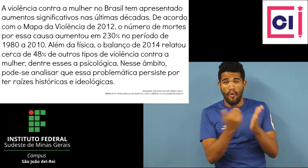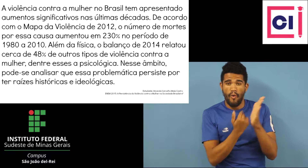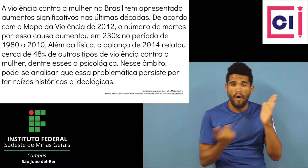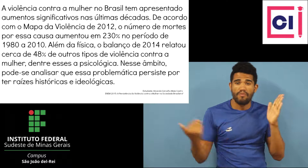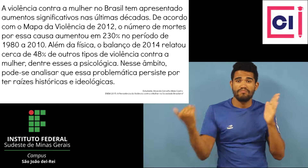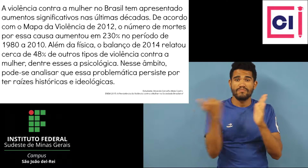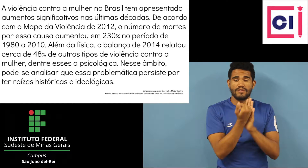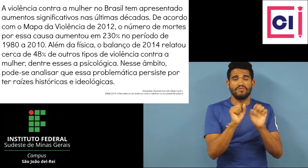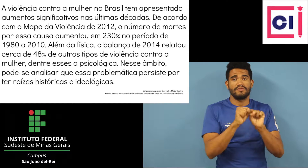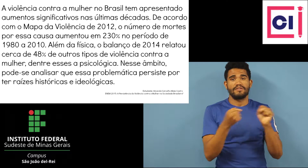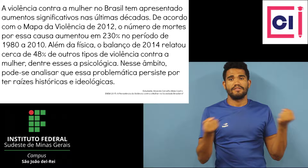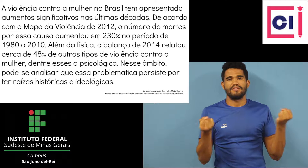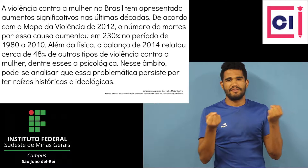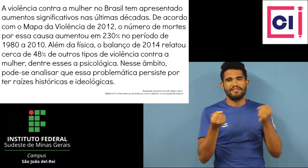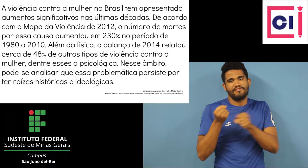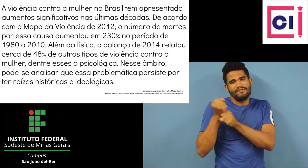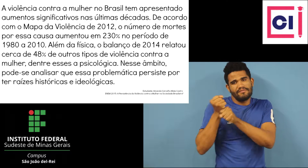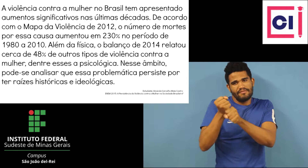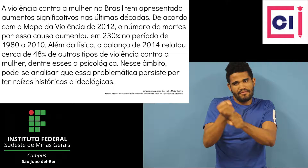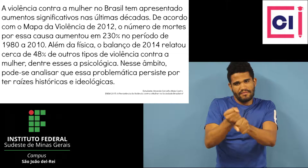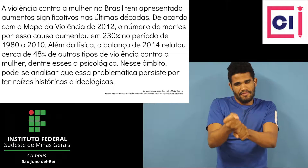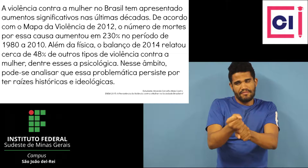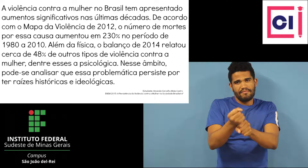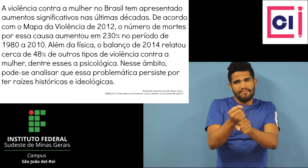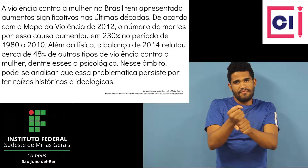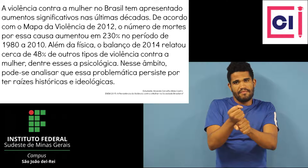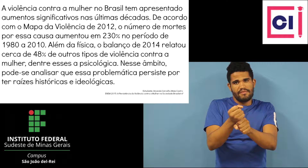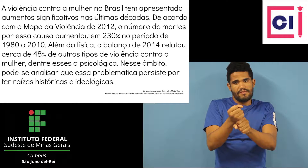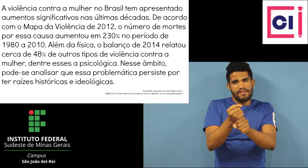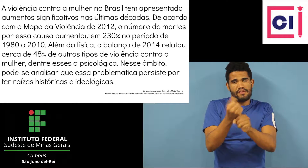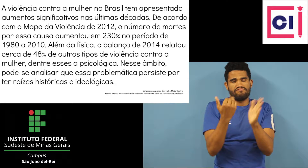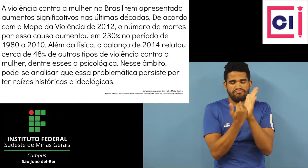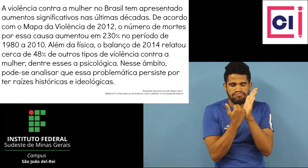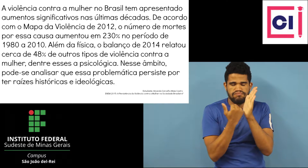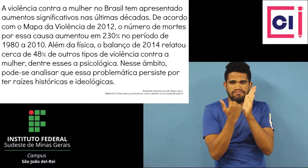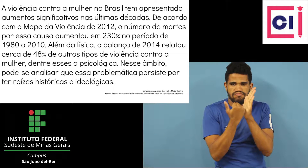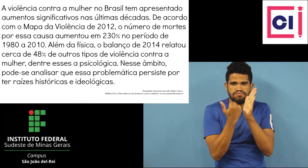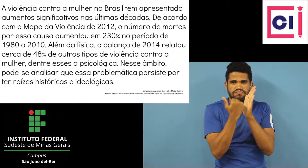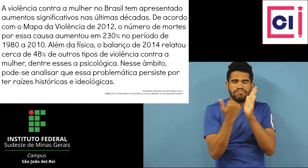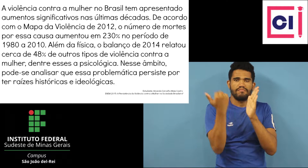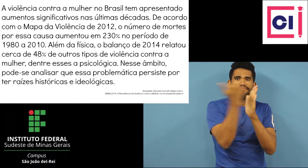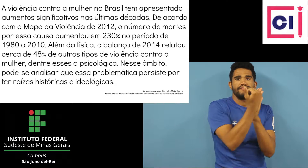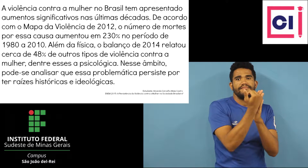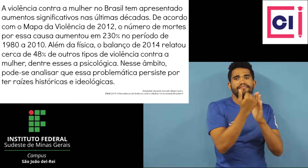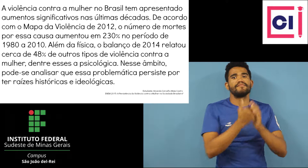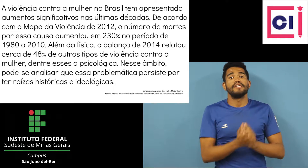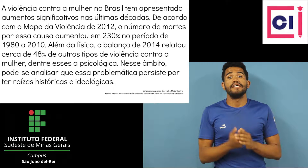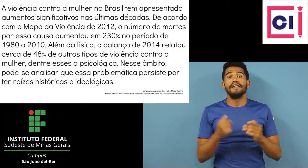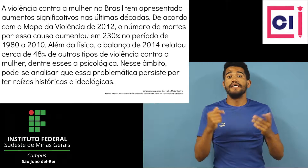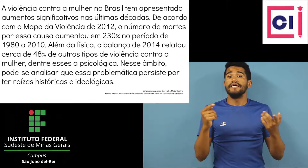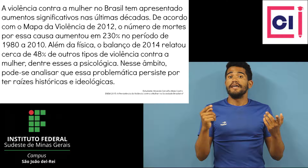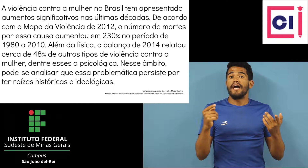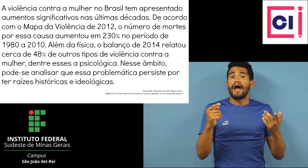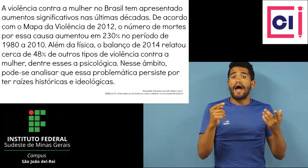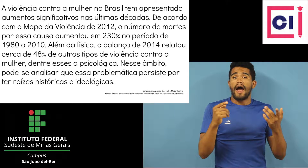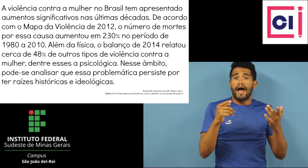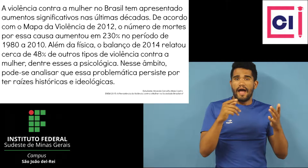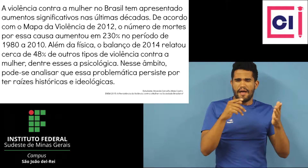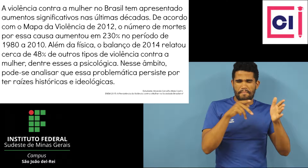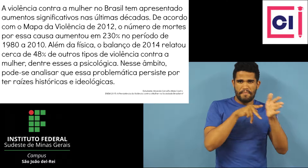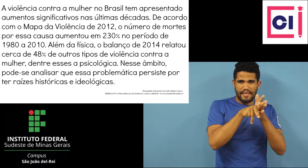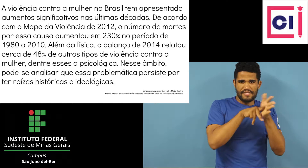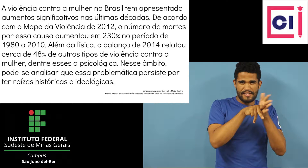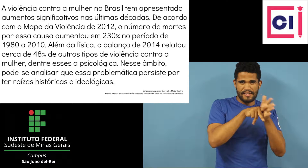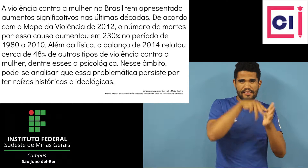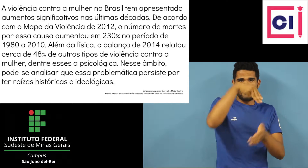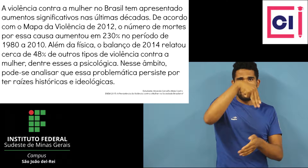e dizendo que, um aumento significativo nas últimas décadas. É um problema persistente e está crescendo, né? Crescente. De